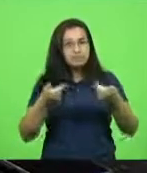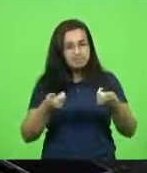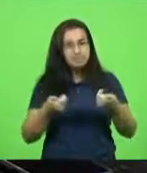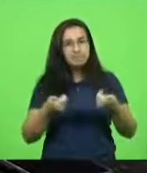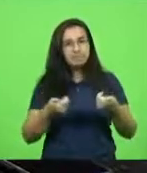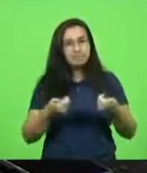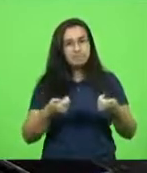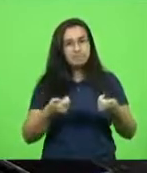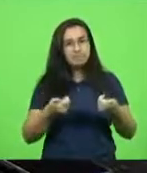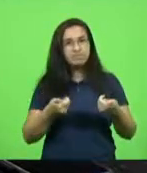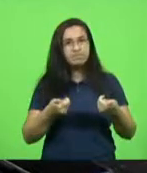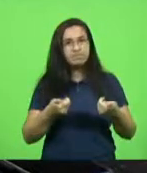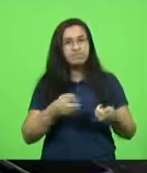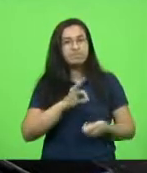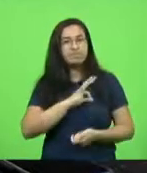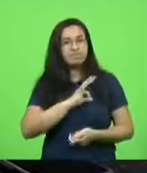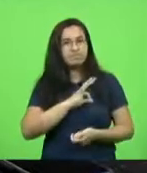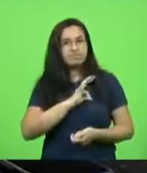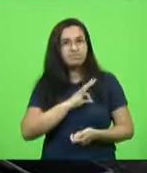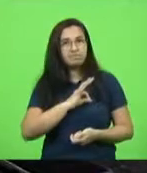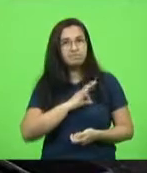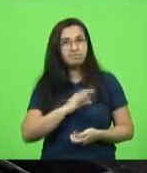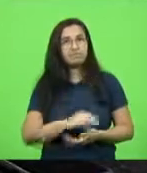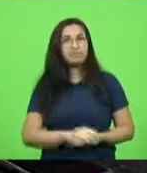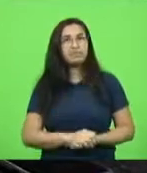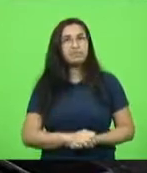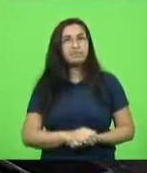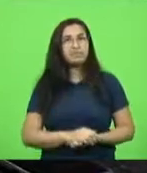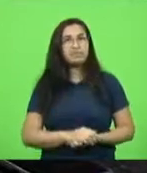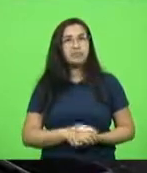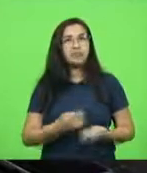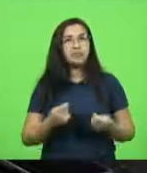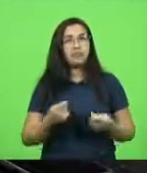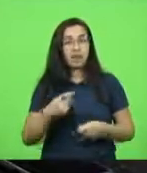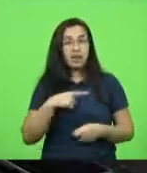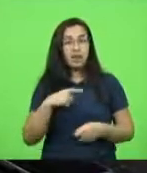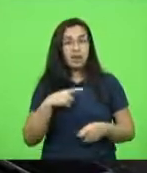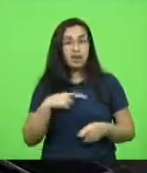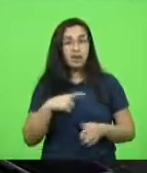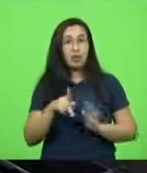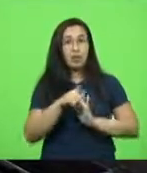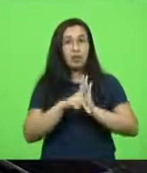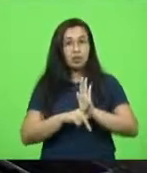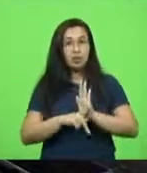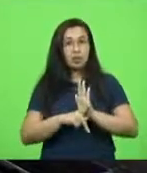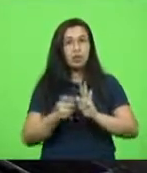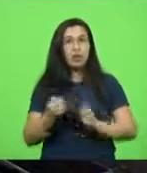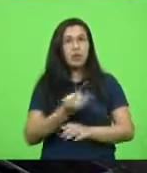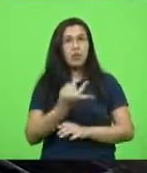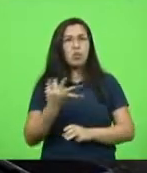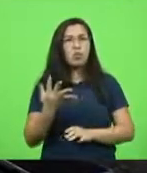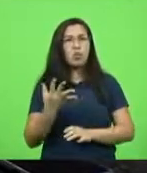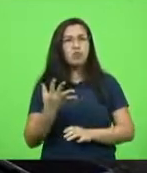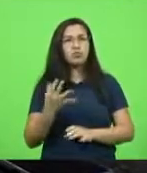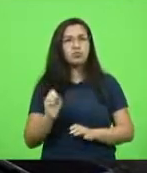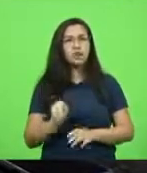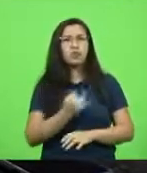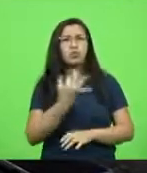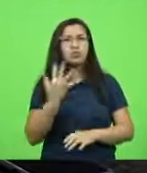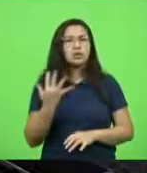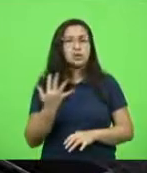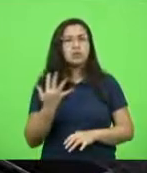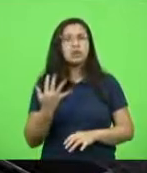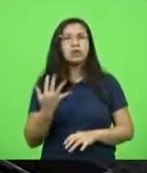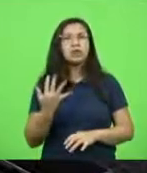a consulta subir ai existe um programa de consulta da polícia militar para saber do número de ocorrências onde foram